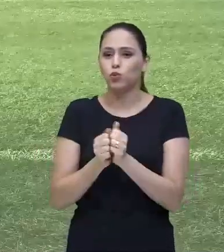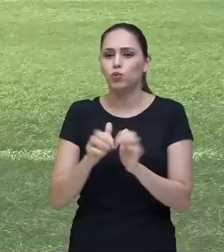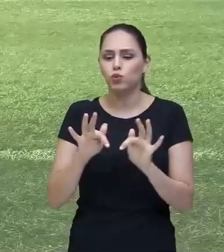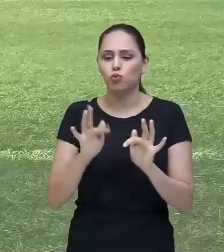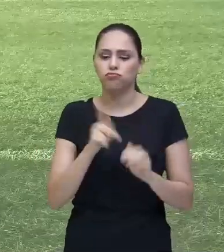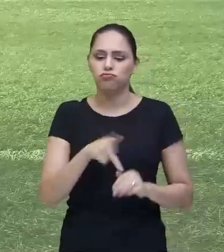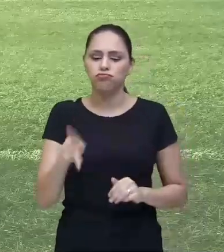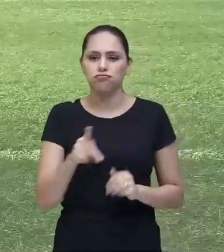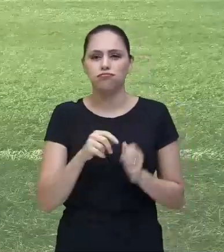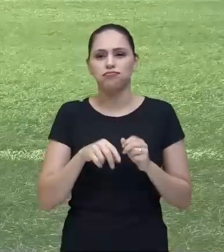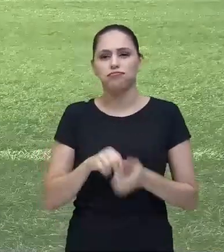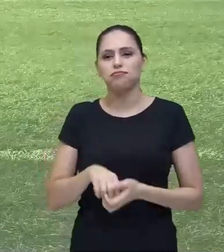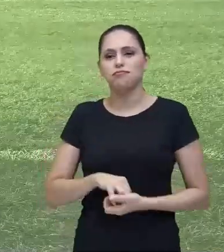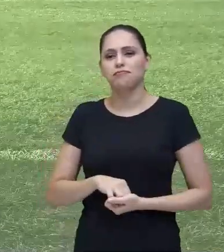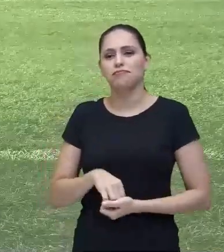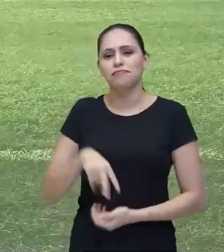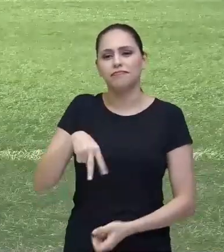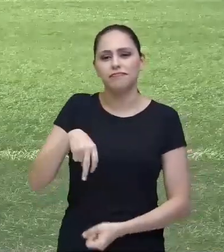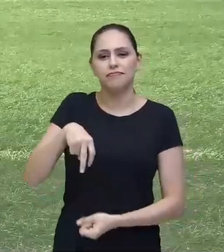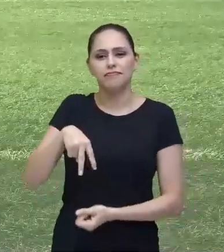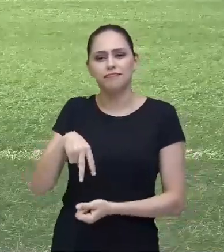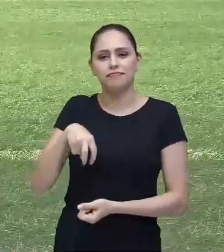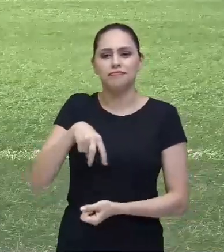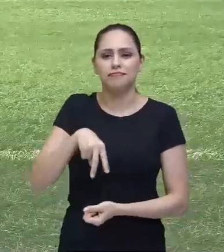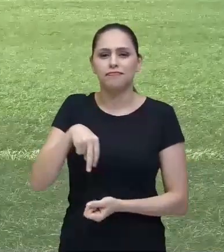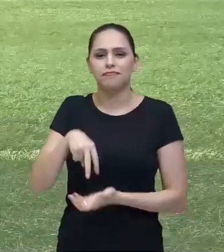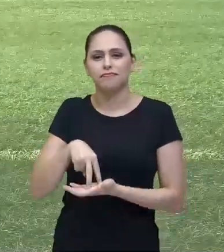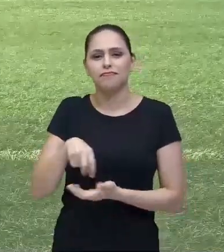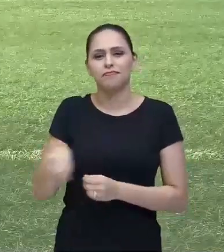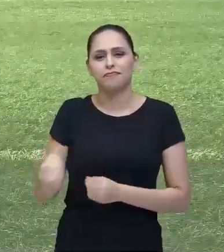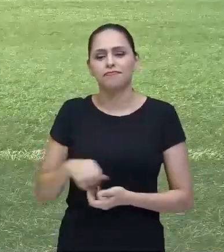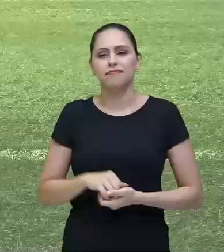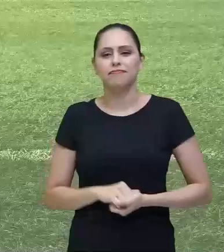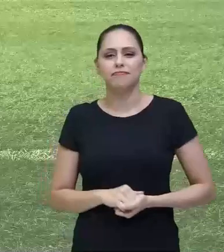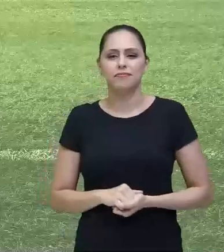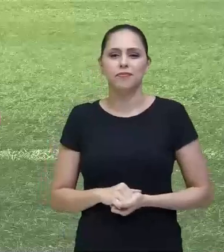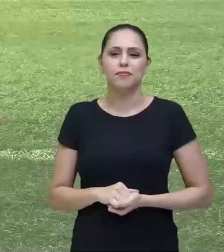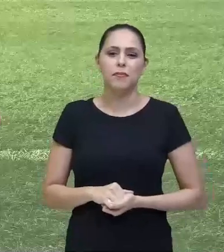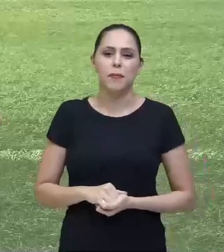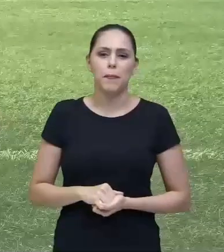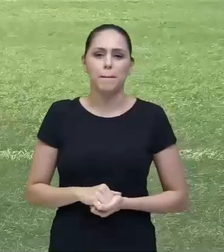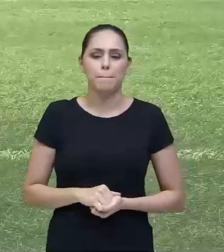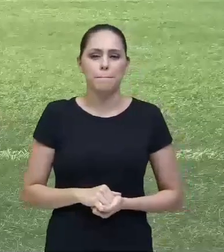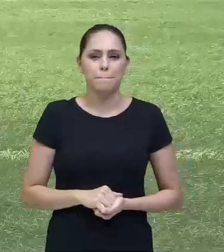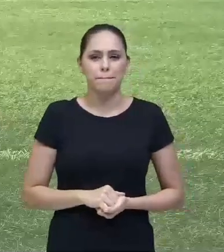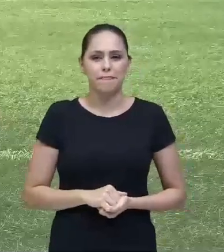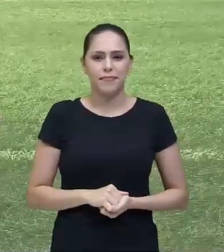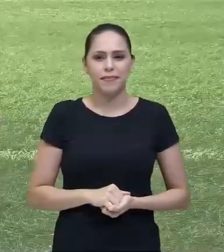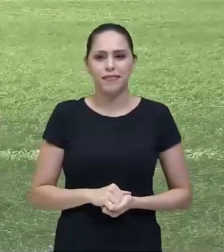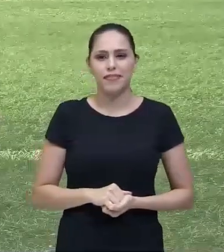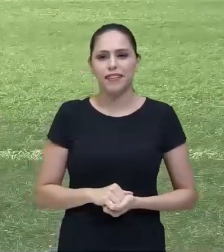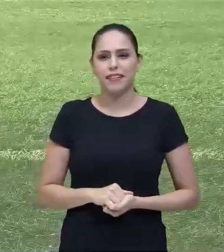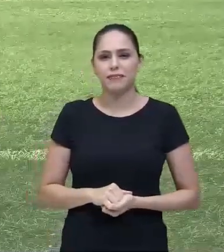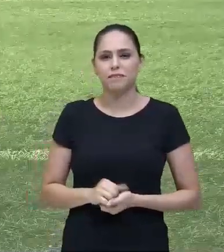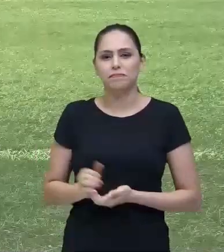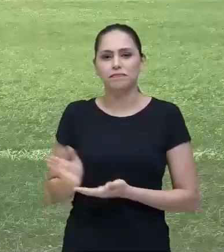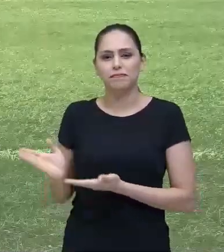começar a perninha pro lado de lá, hein? Quatro, vamos lá! Um, dois, três,